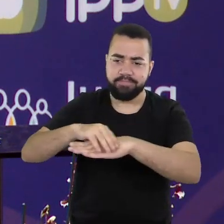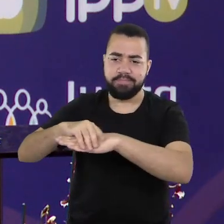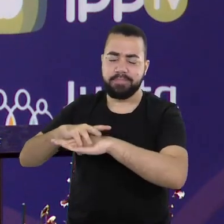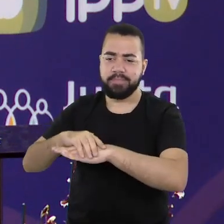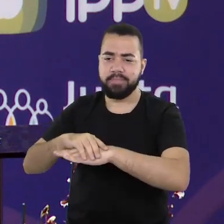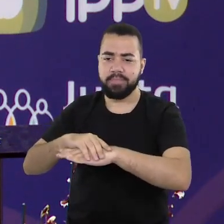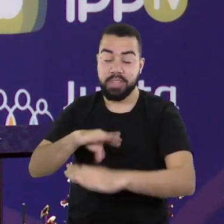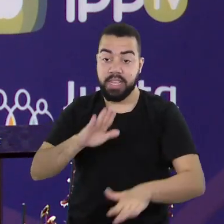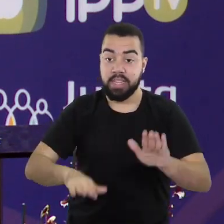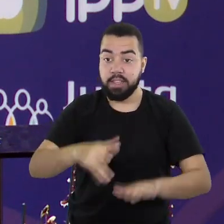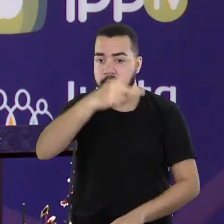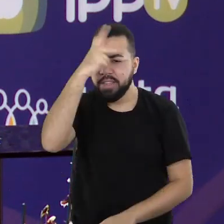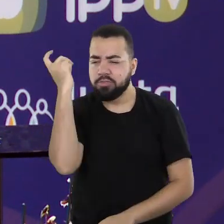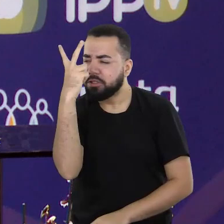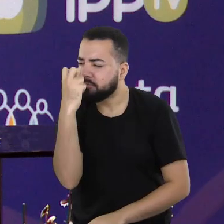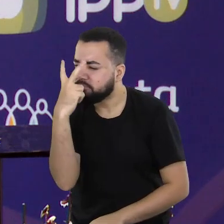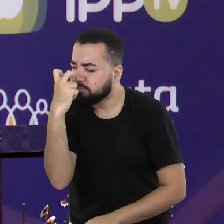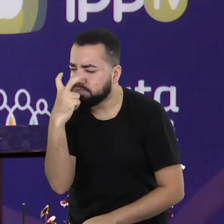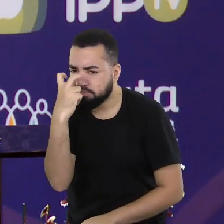sendo esses enfermos cegos,